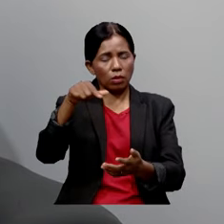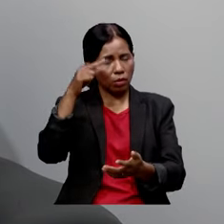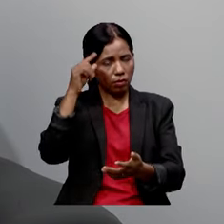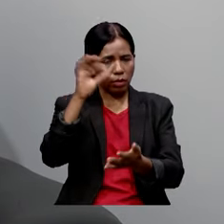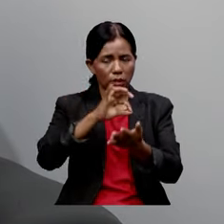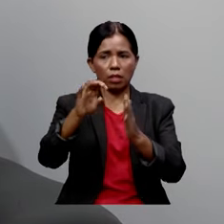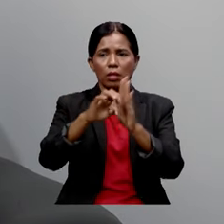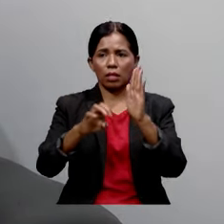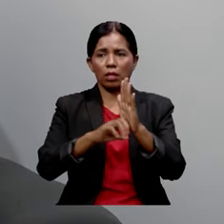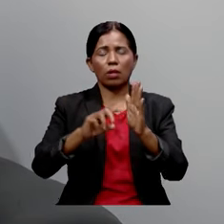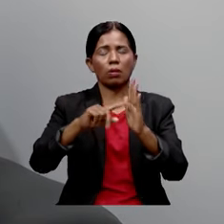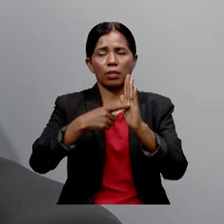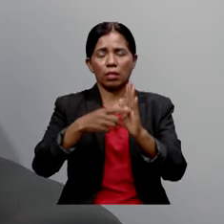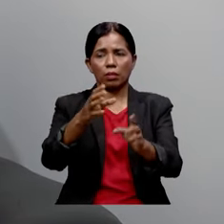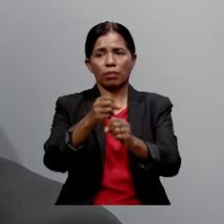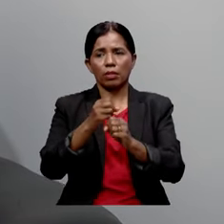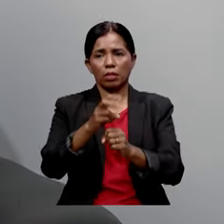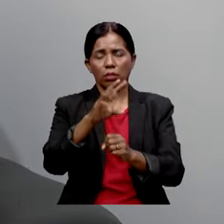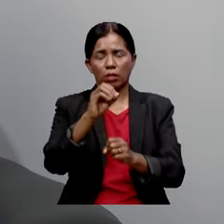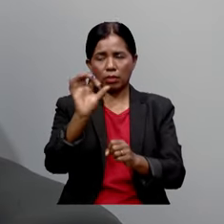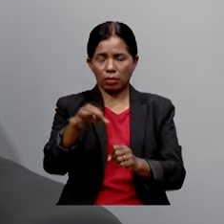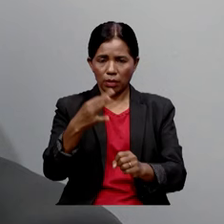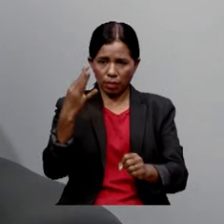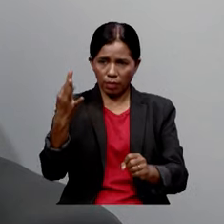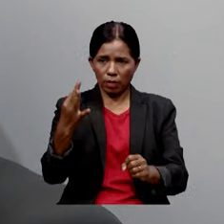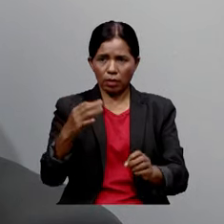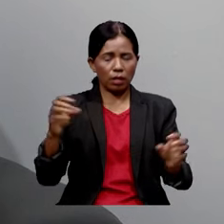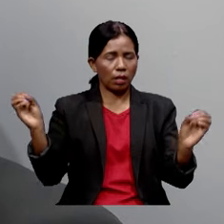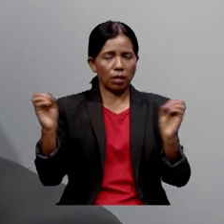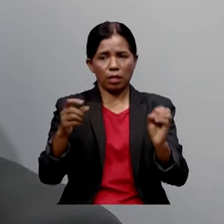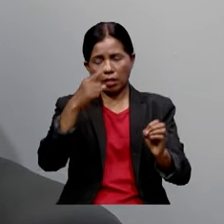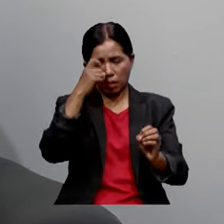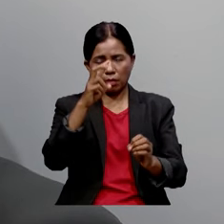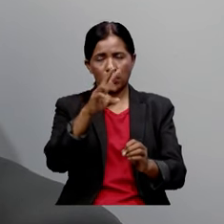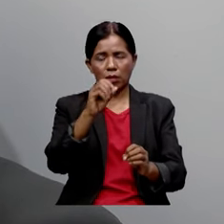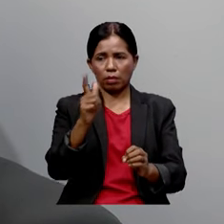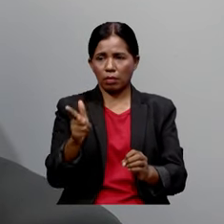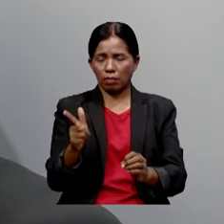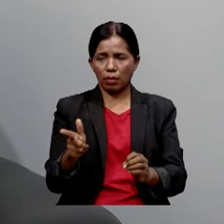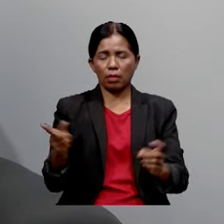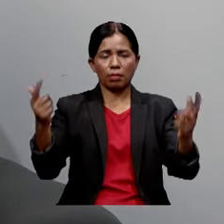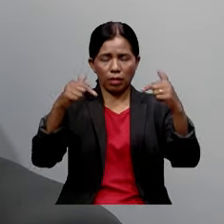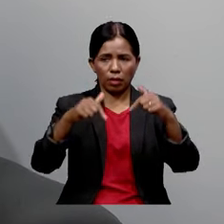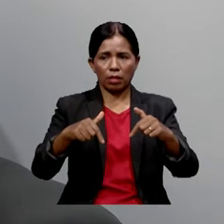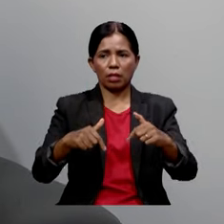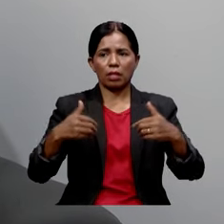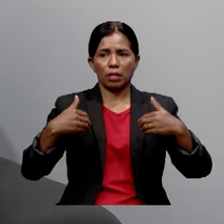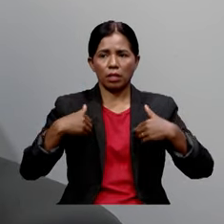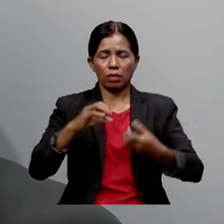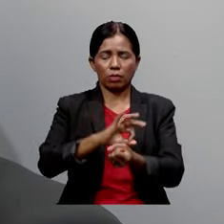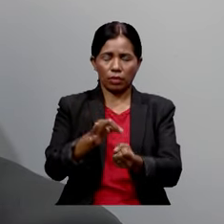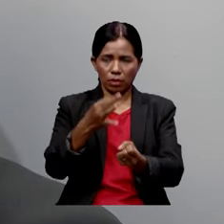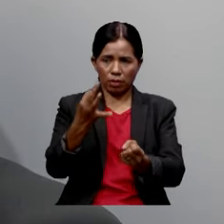secretário do Estado, a rua verificação vale 2019, lá consegue também 2020, o de maio e nené, e até a